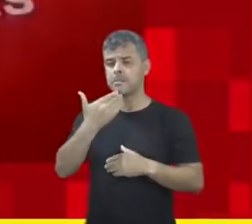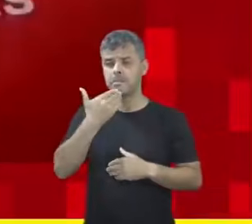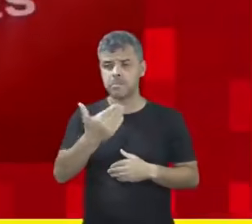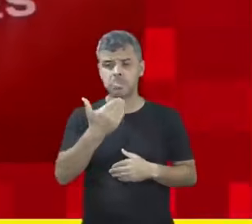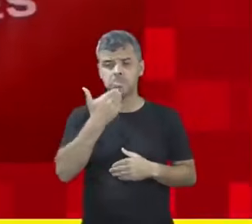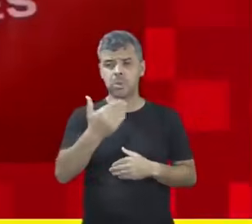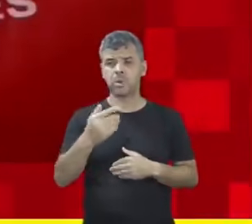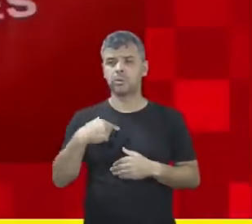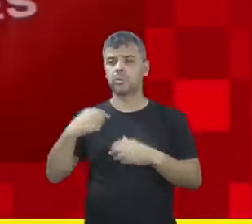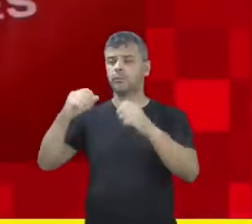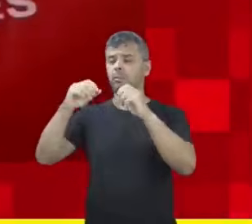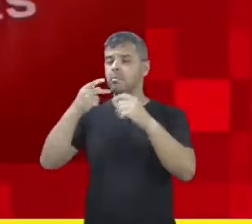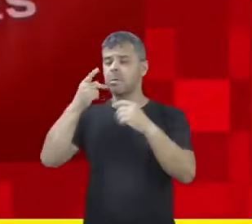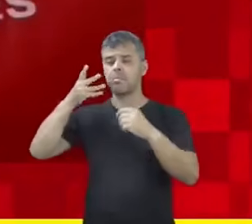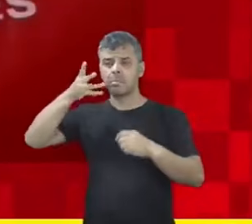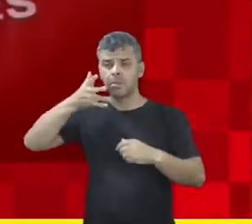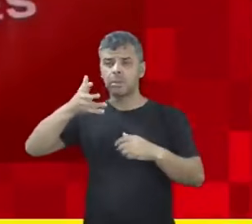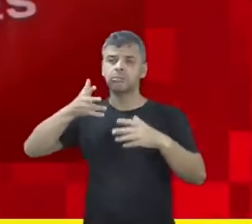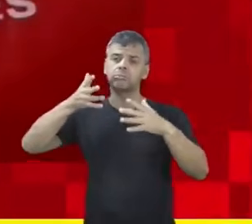falar sobre o